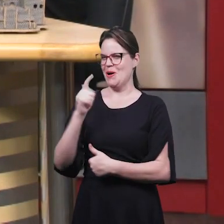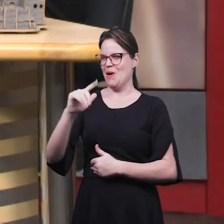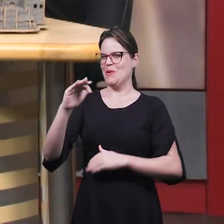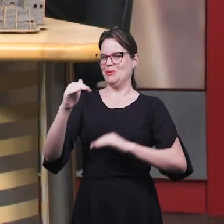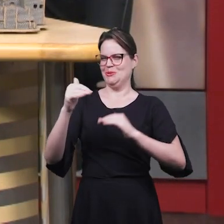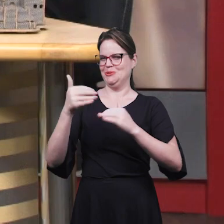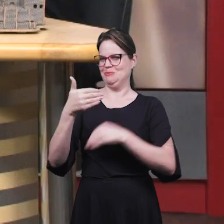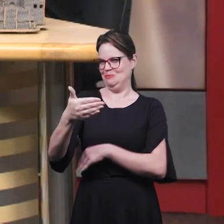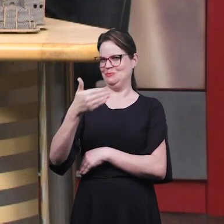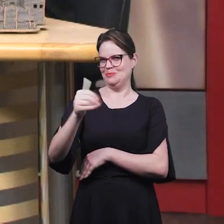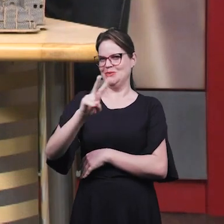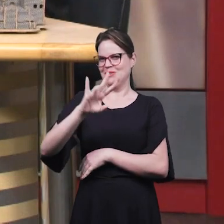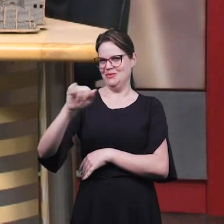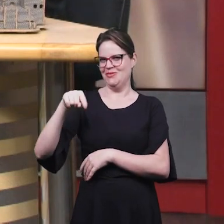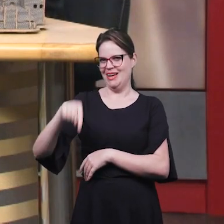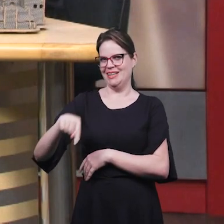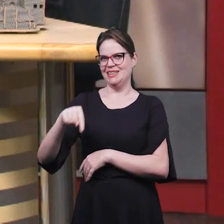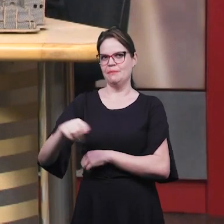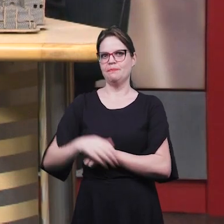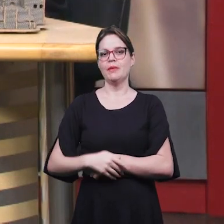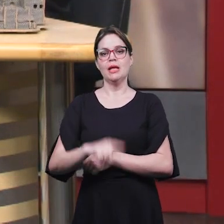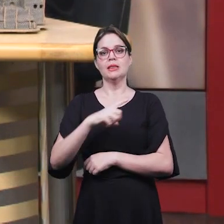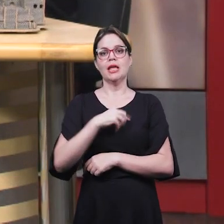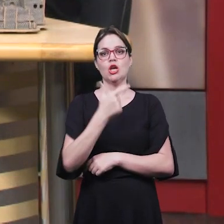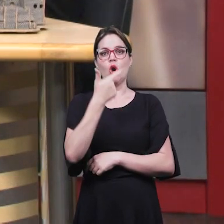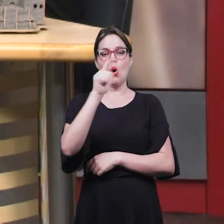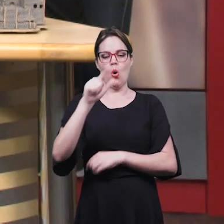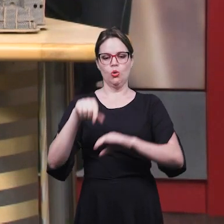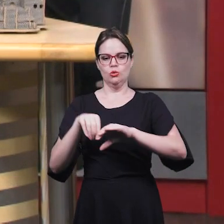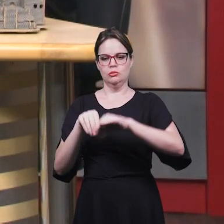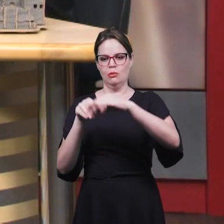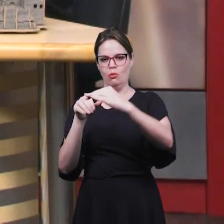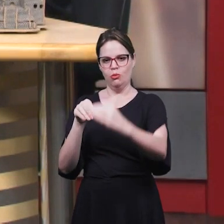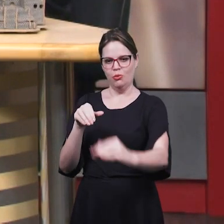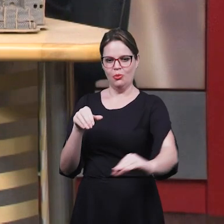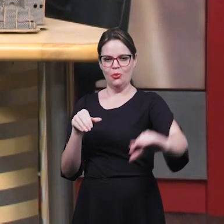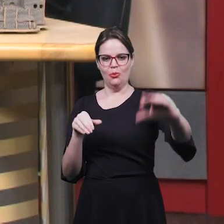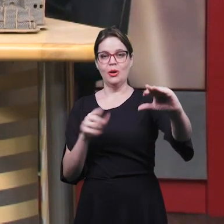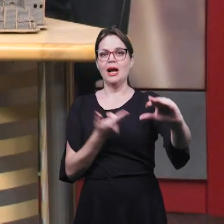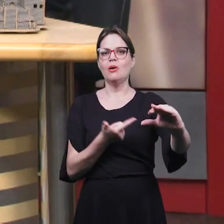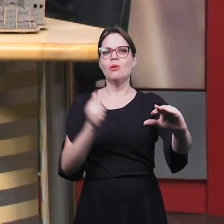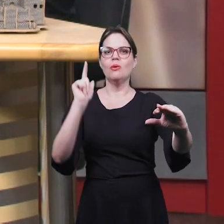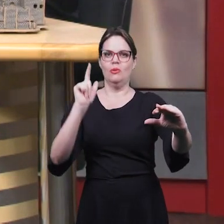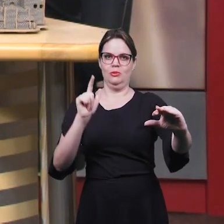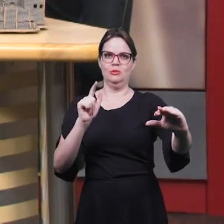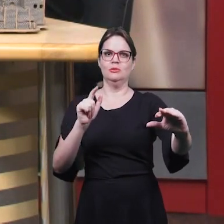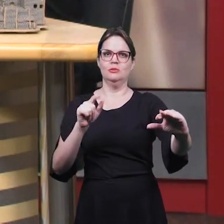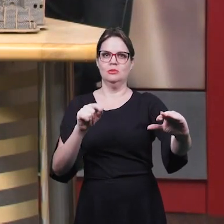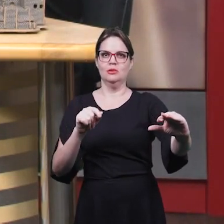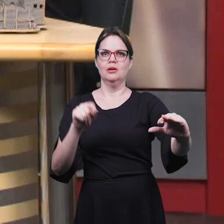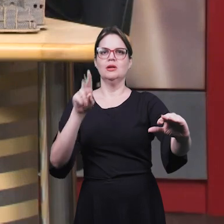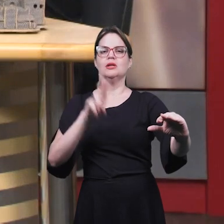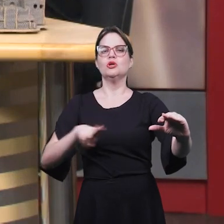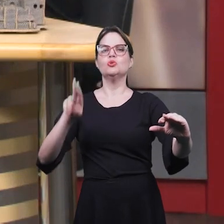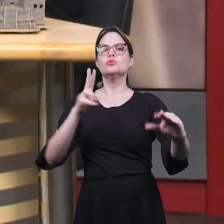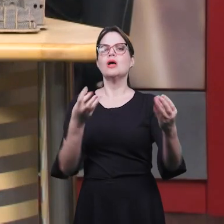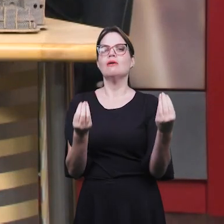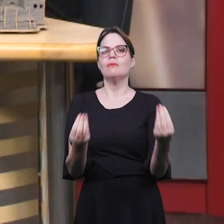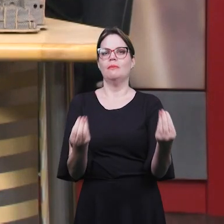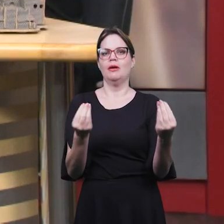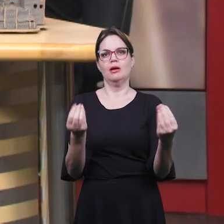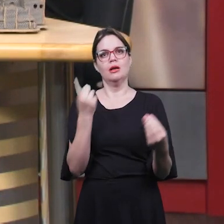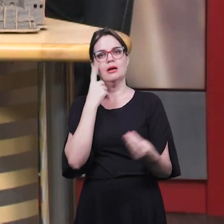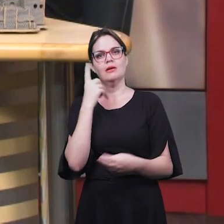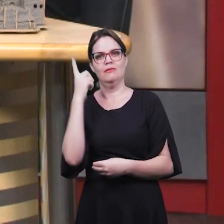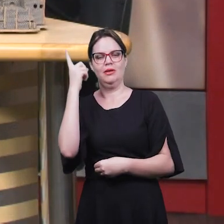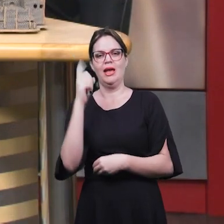Nós vamos falar futuramente, vamos falar desse outro túnel aqui, que era o túnel dos Jebuseus, que os jebuseus usavam, Isso. né, para vir na